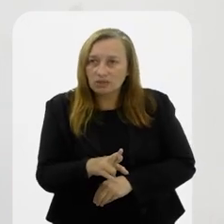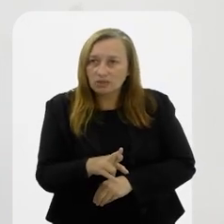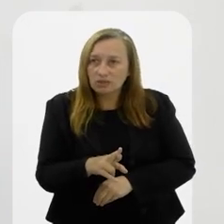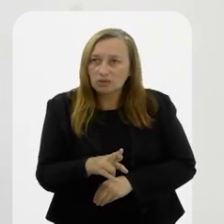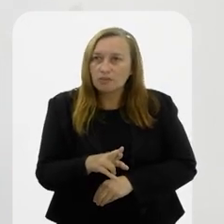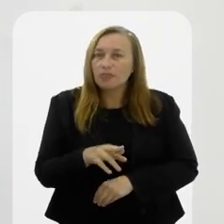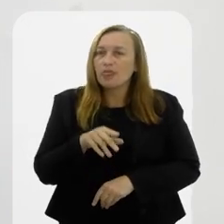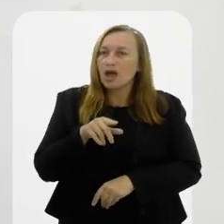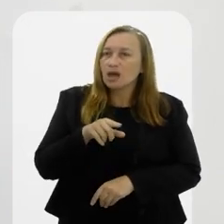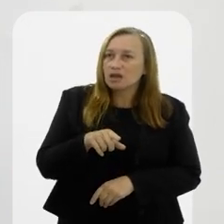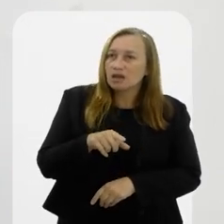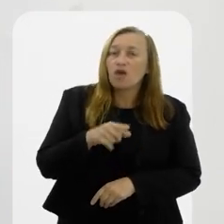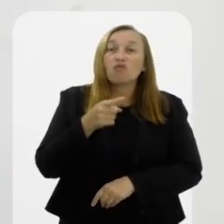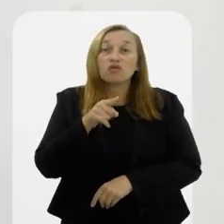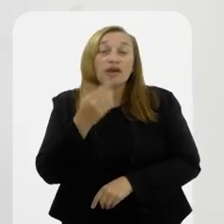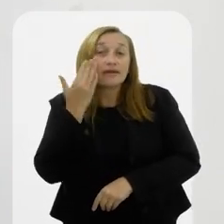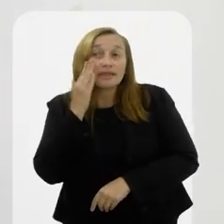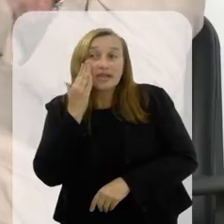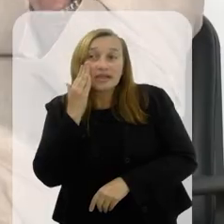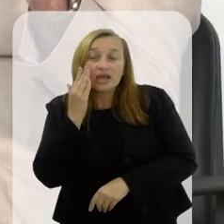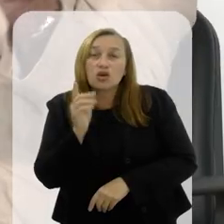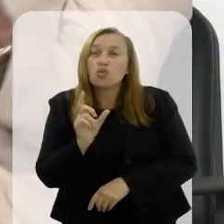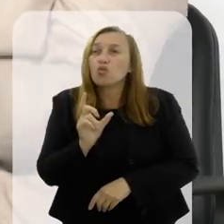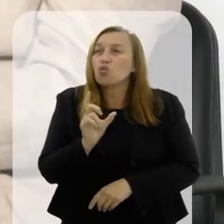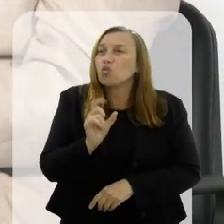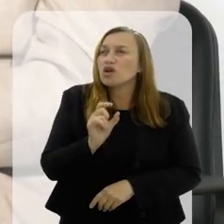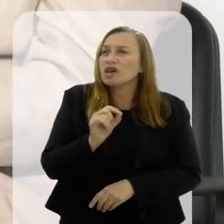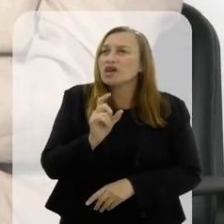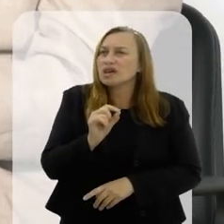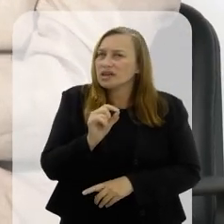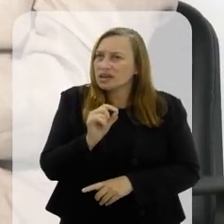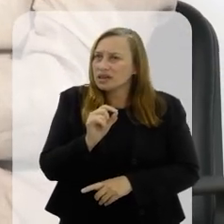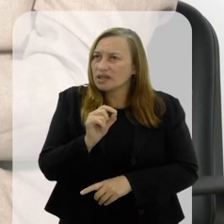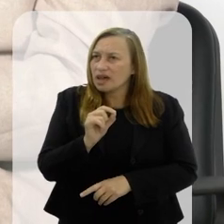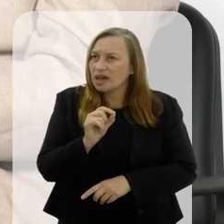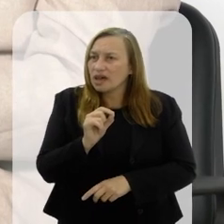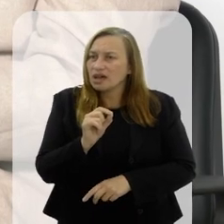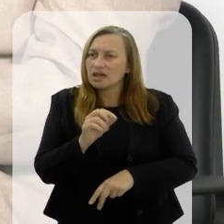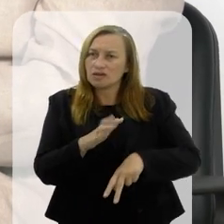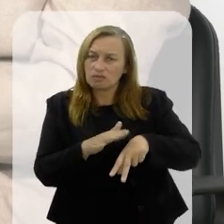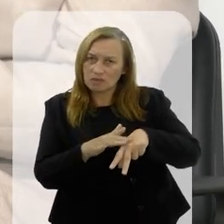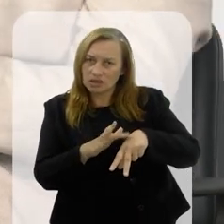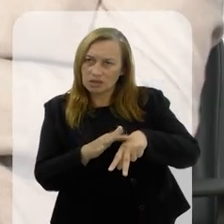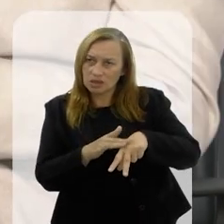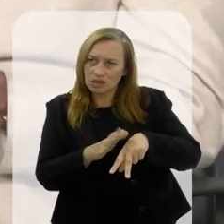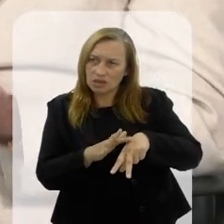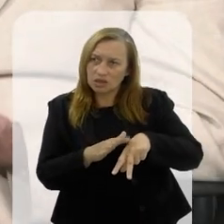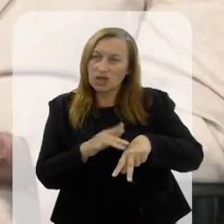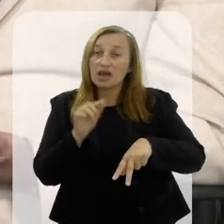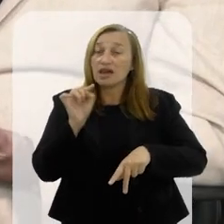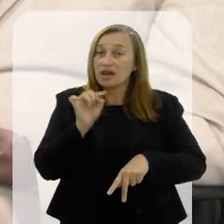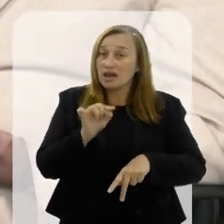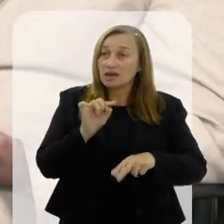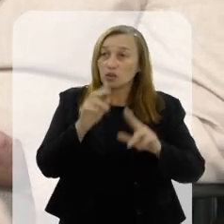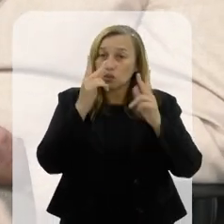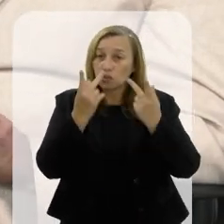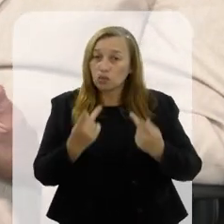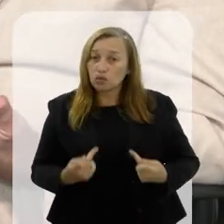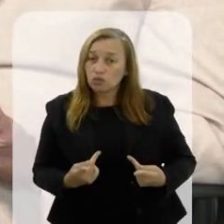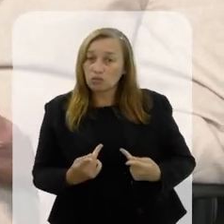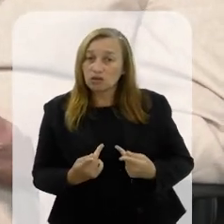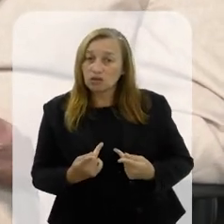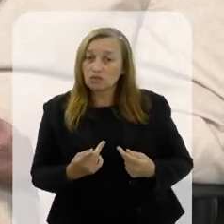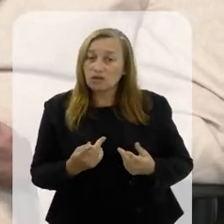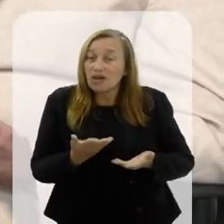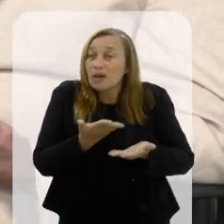é auscultar a alma, é entender o que está no entorno daquele paciente. Essa questão humanística